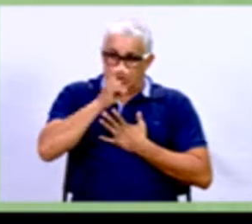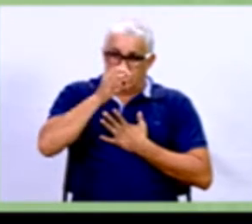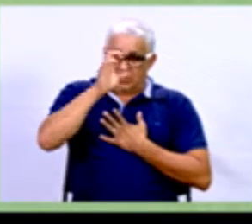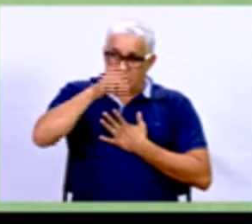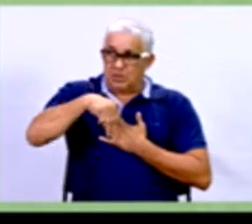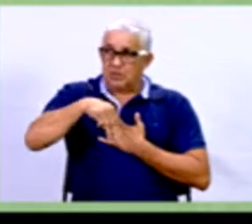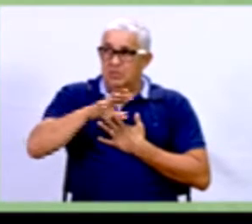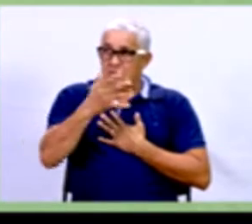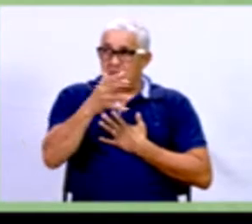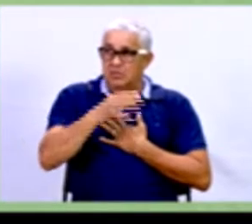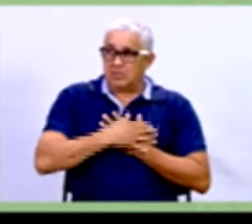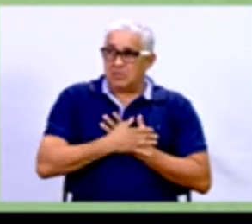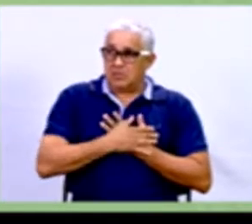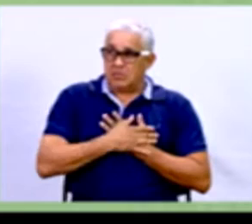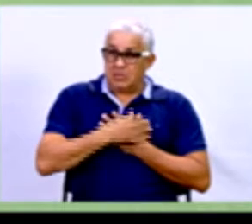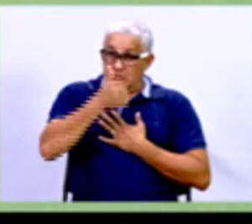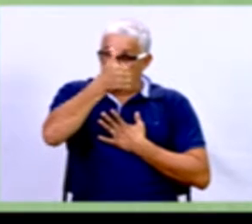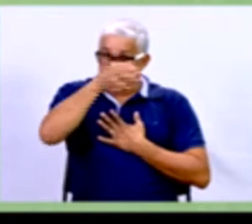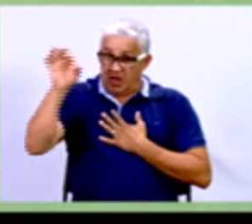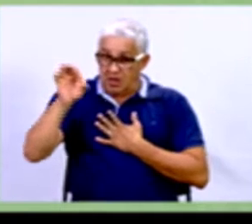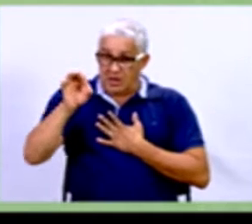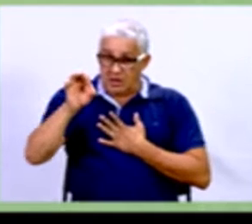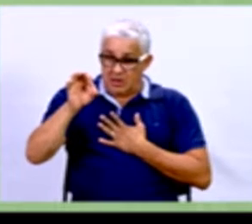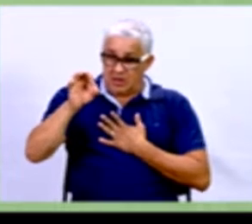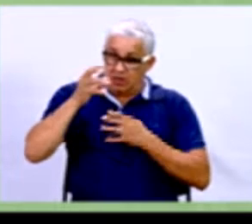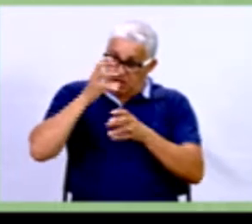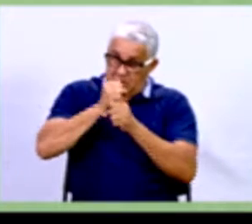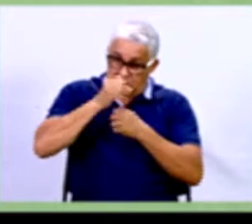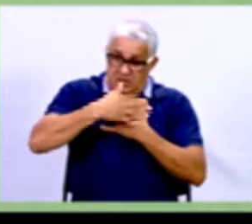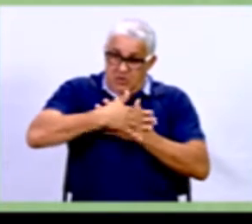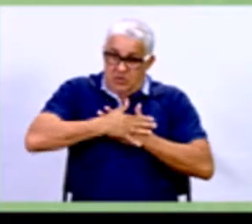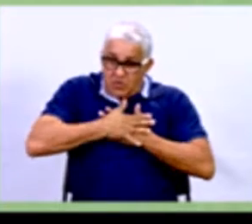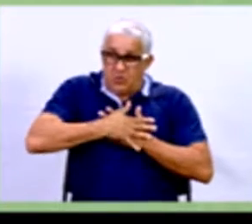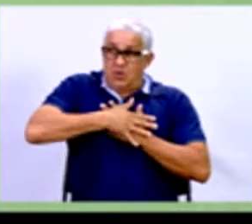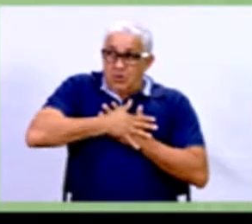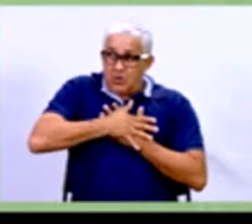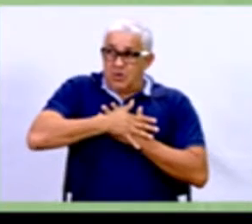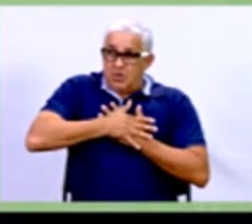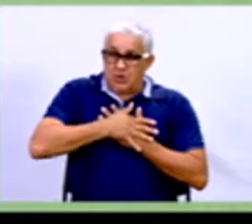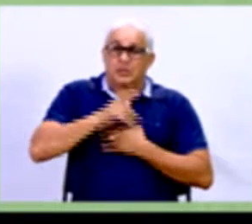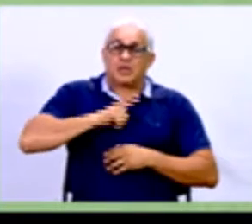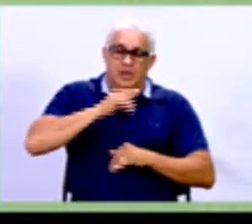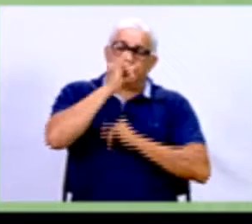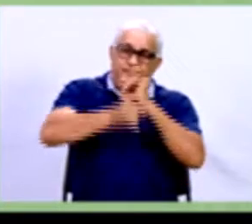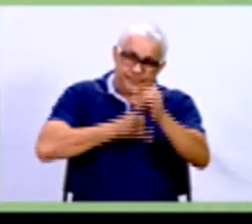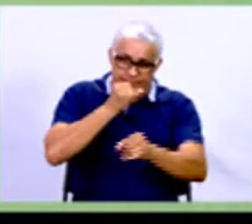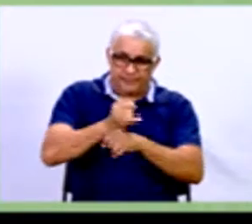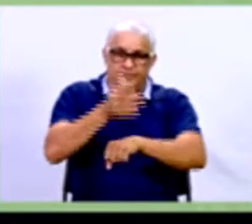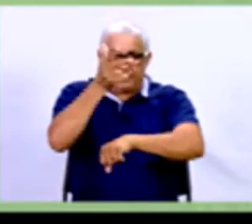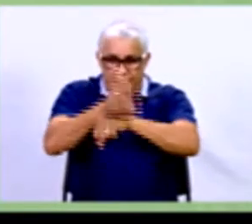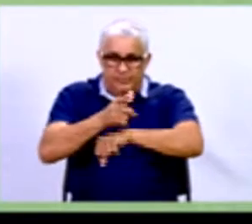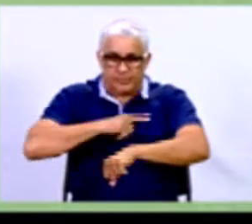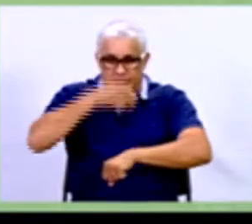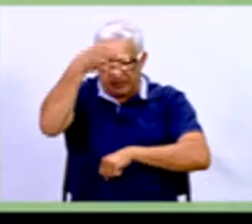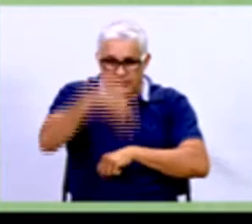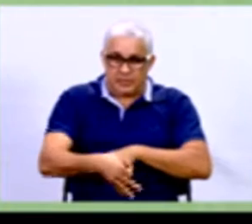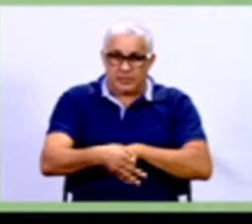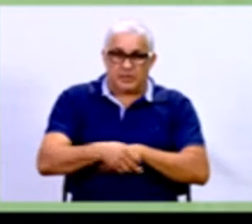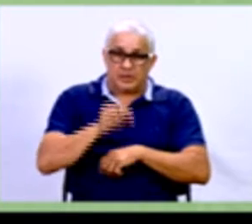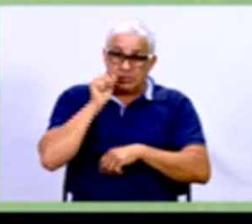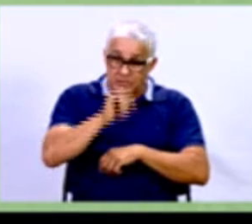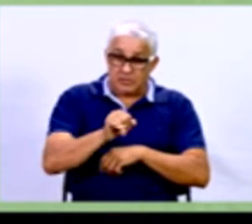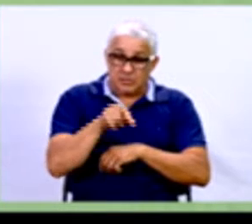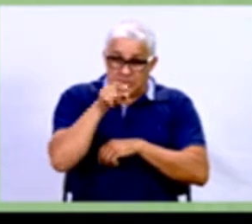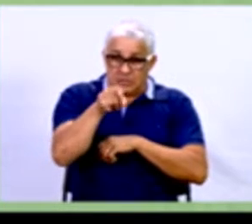centímetros. Uma coisa interessante, pessoal, existem vários vídeos na internet sobre isso. Eu tenho certeza que se